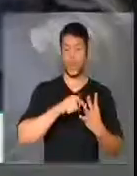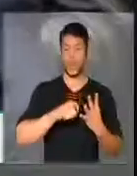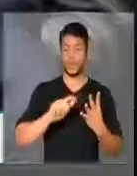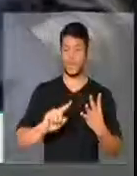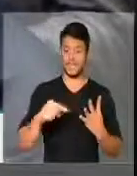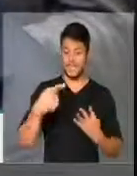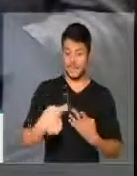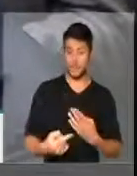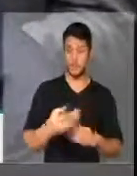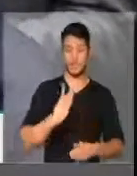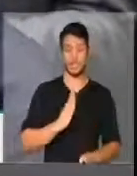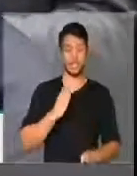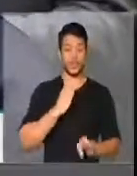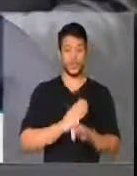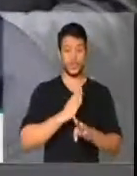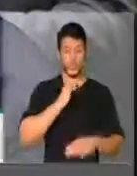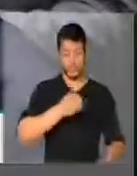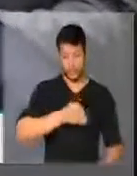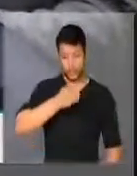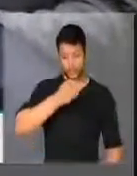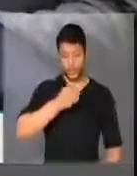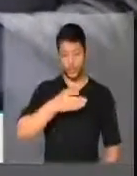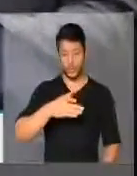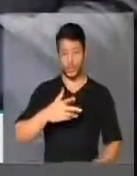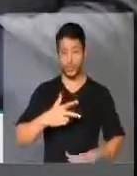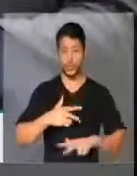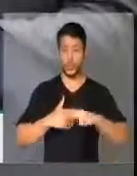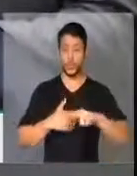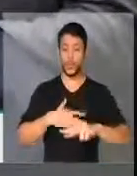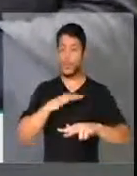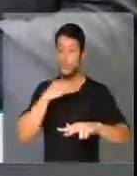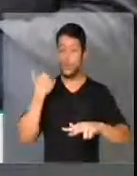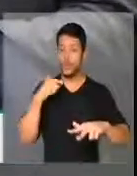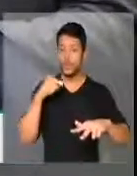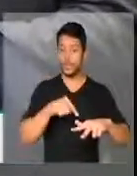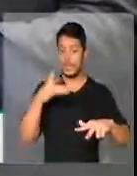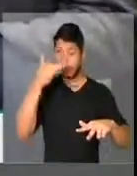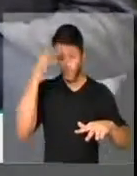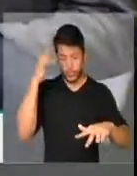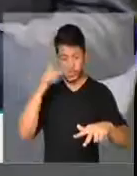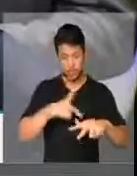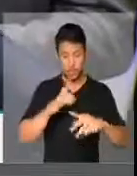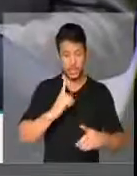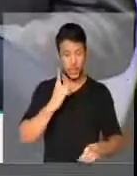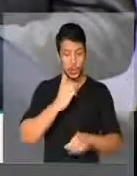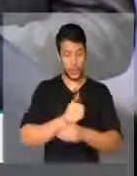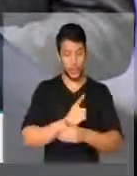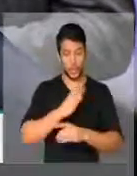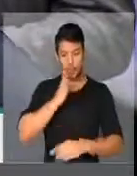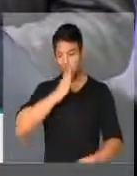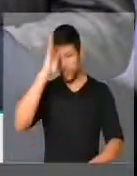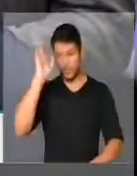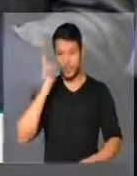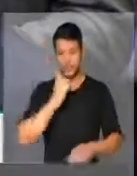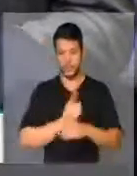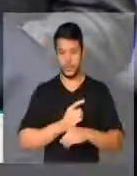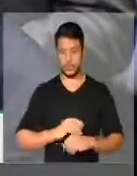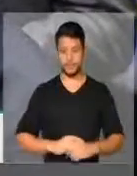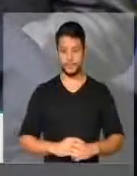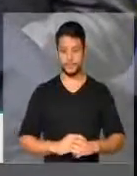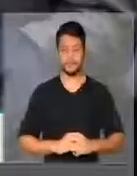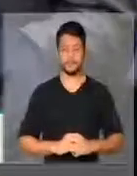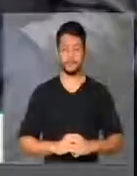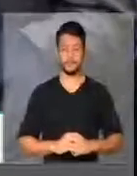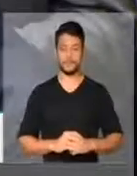Vale do Brumadinho, o que soma 245 corpos encontrados e resgatados pelo Corpo de Bombeiros. E é por